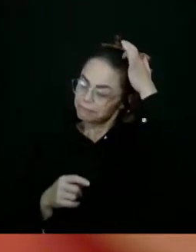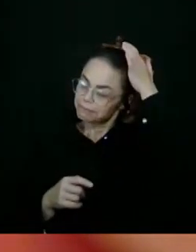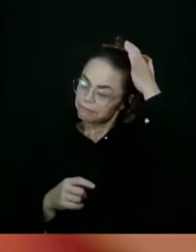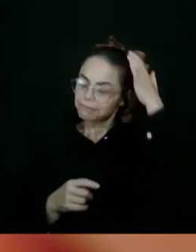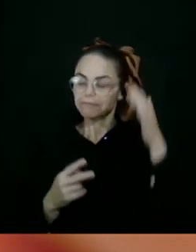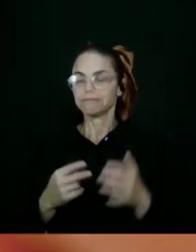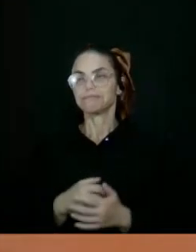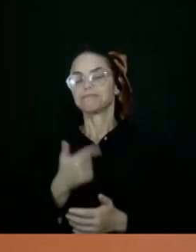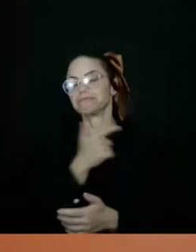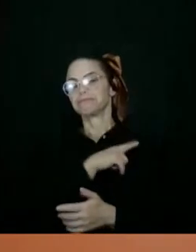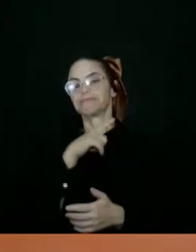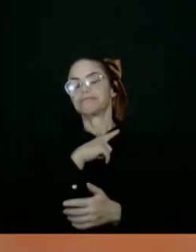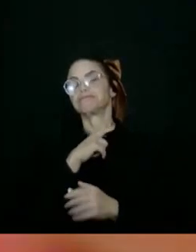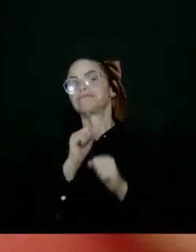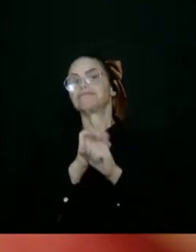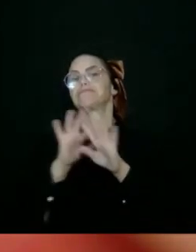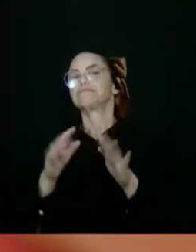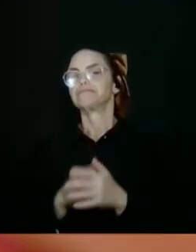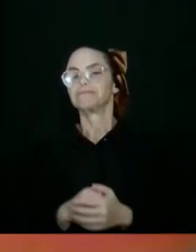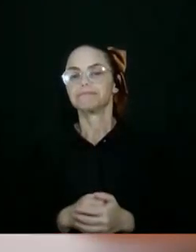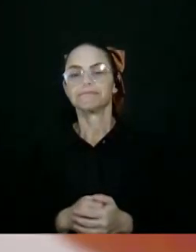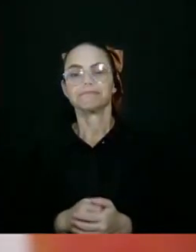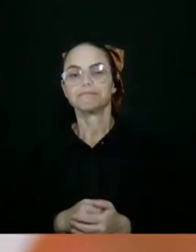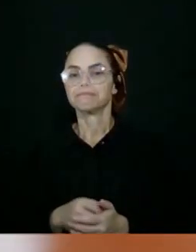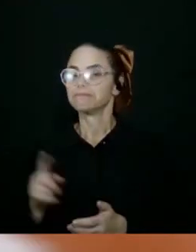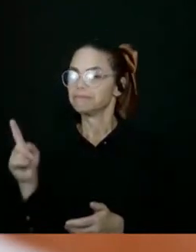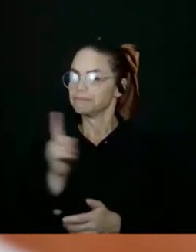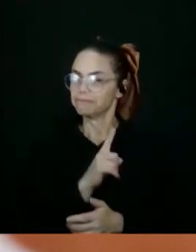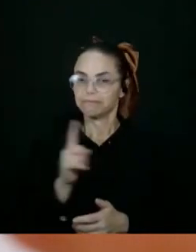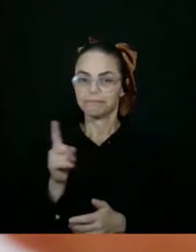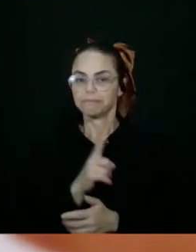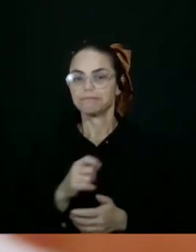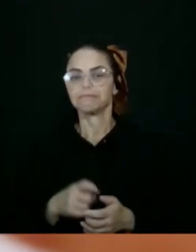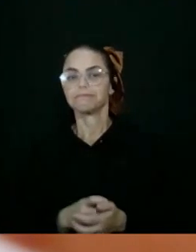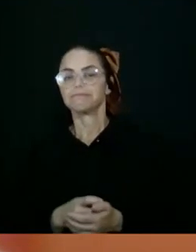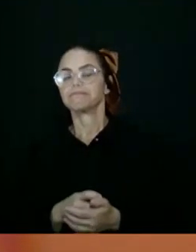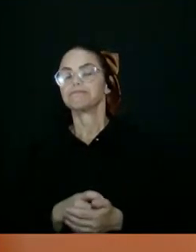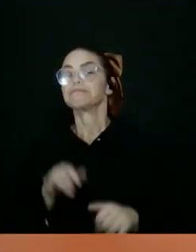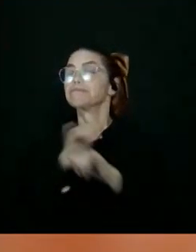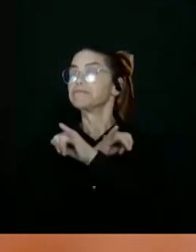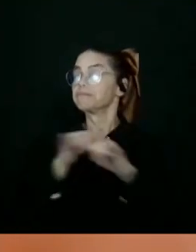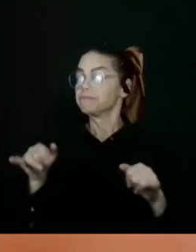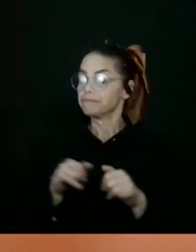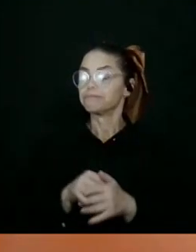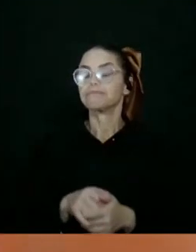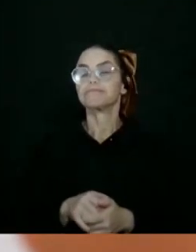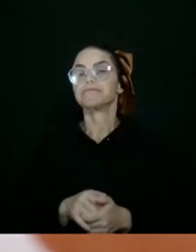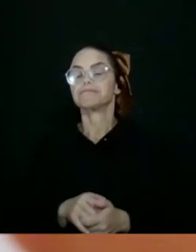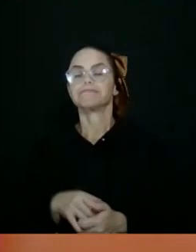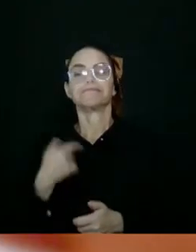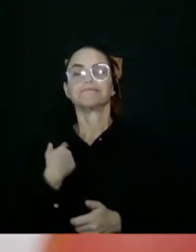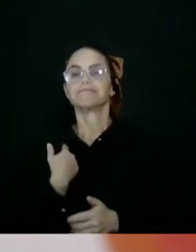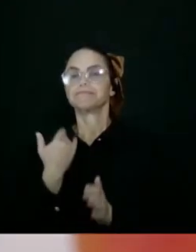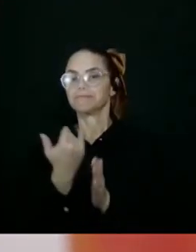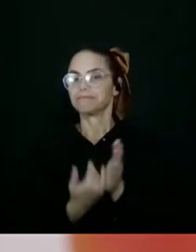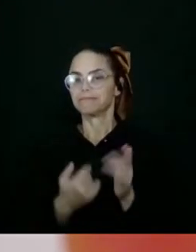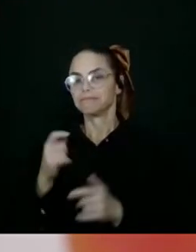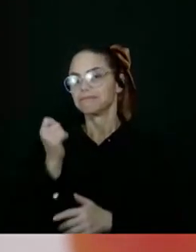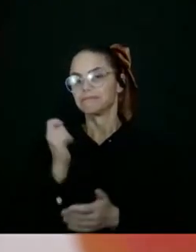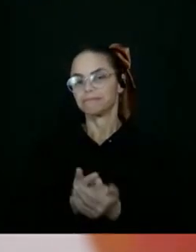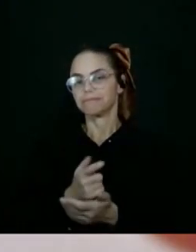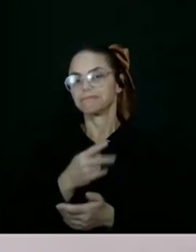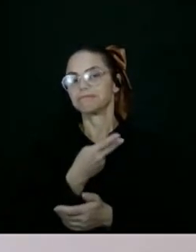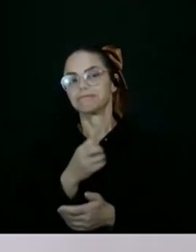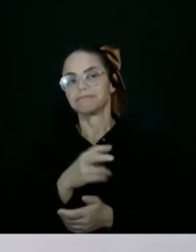essa clareza para não deixar de declarar achando que está isento, sendo que não está. Porque o ano de